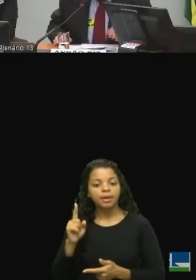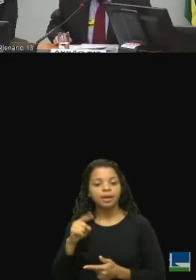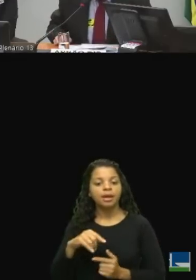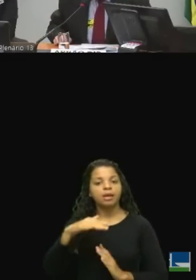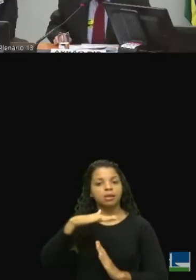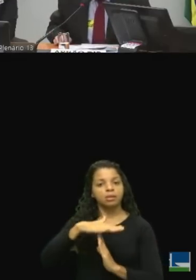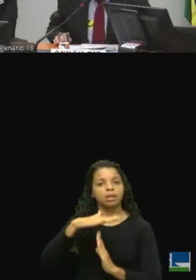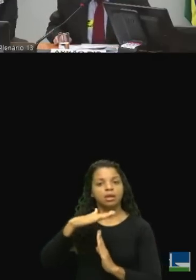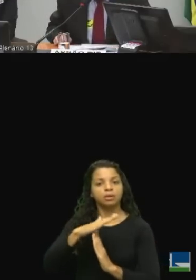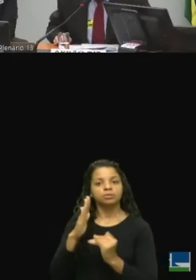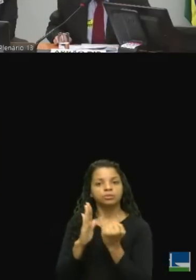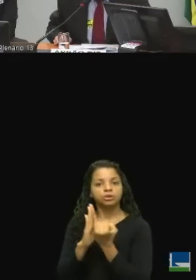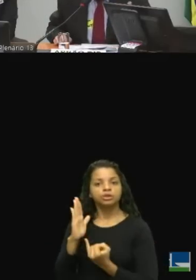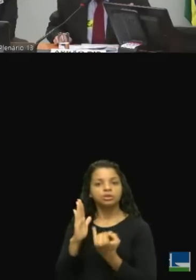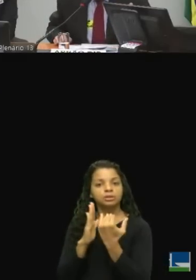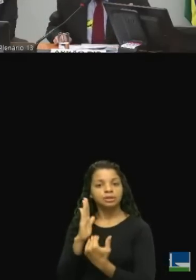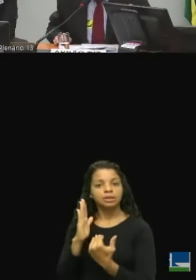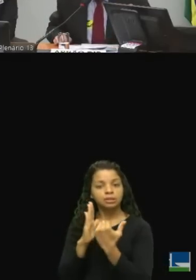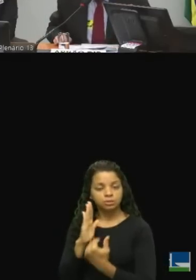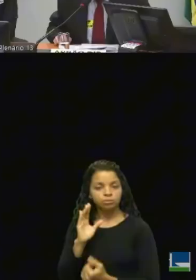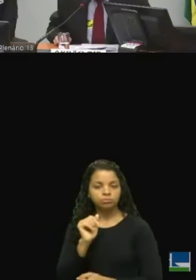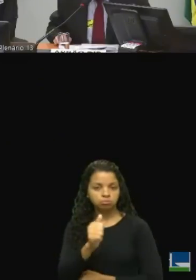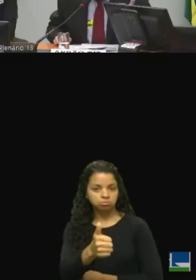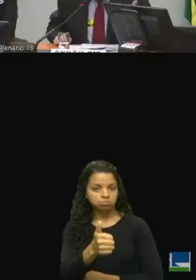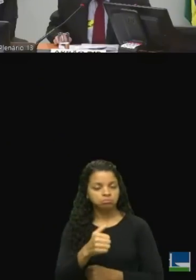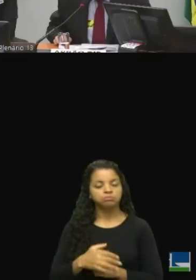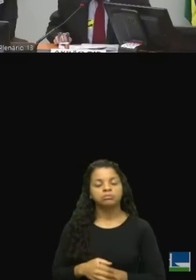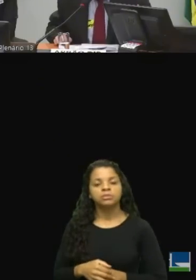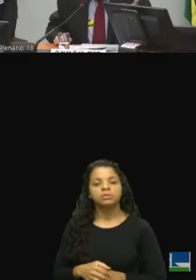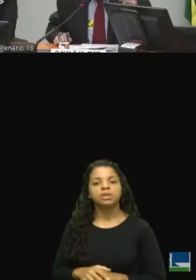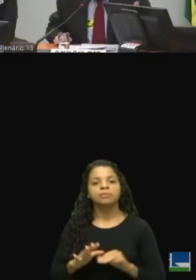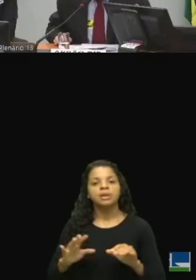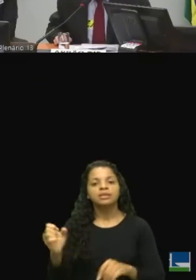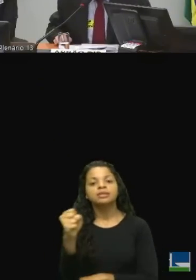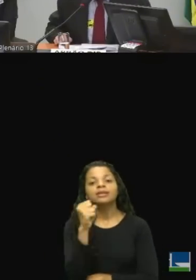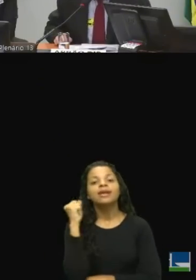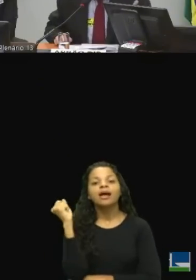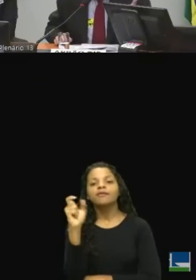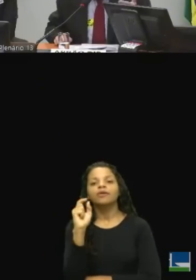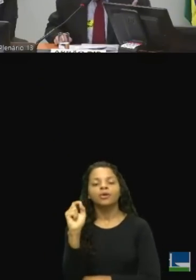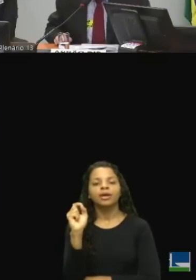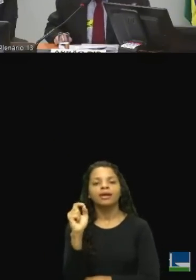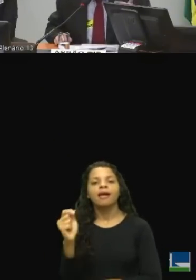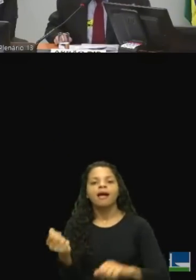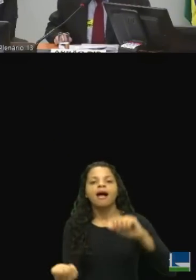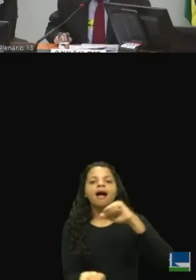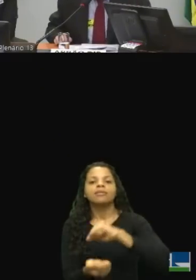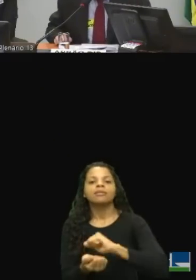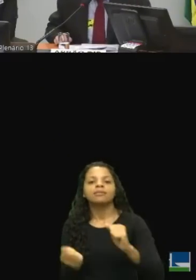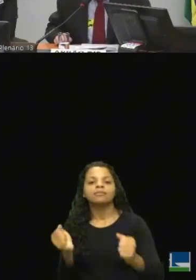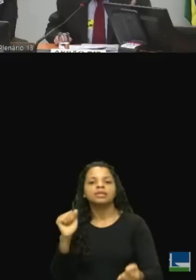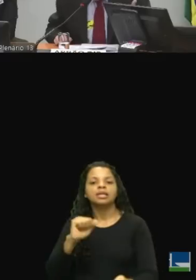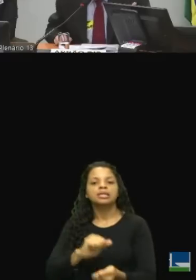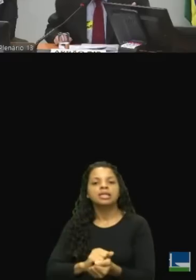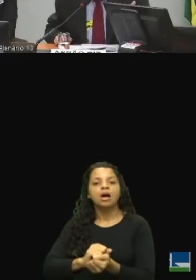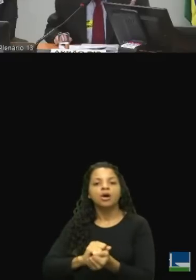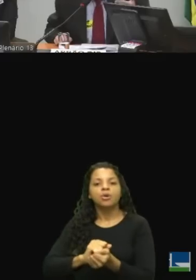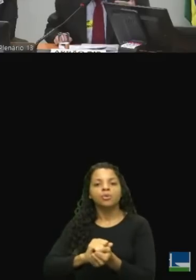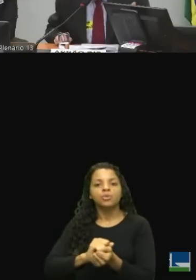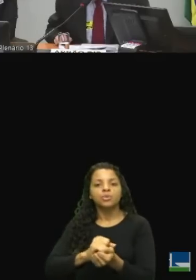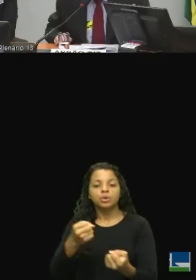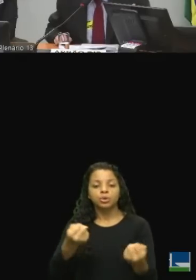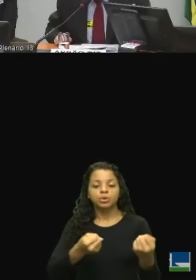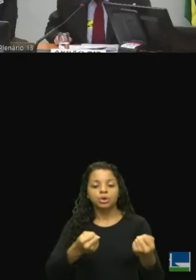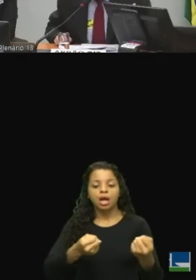de isenção? É. Mas o mais grave é a exigência de adaptação externa dos veículos. Este é